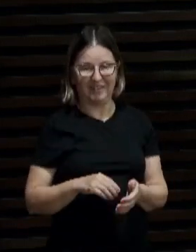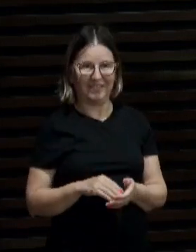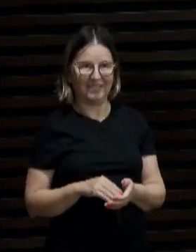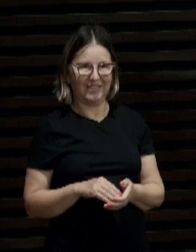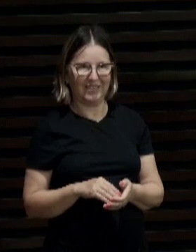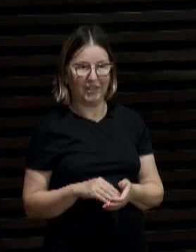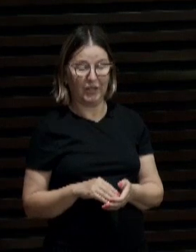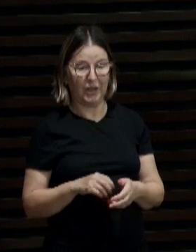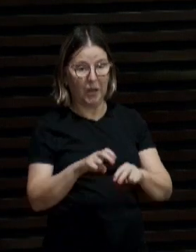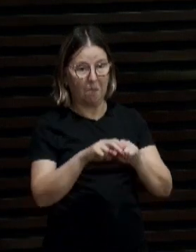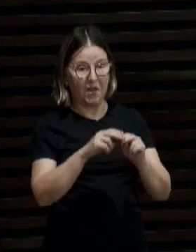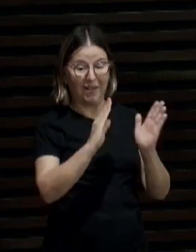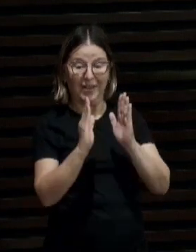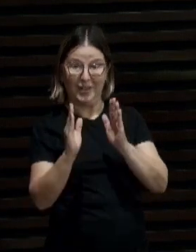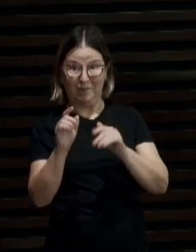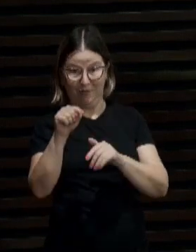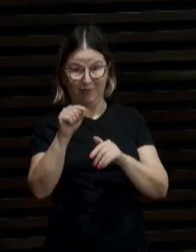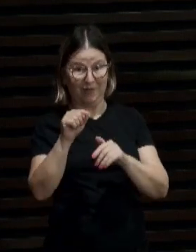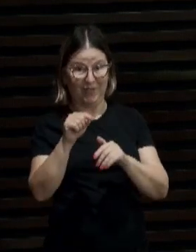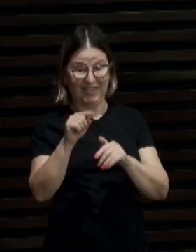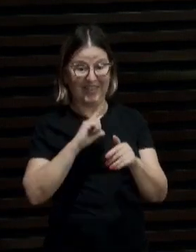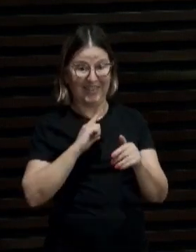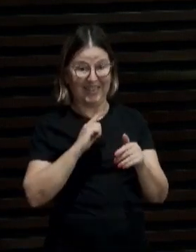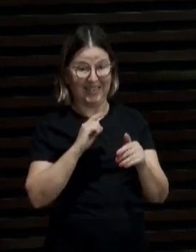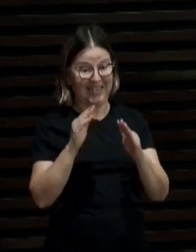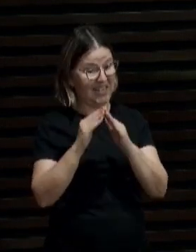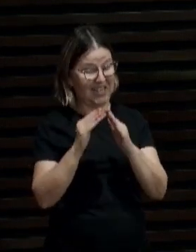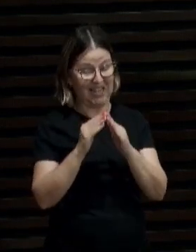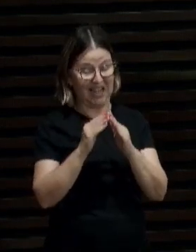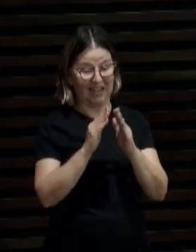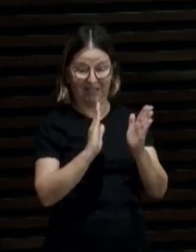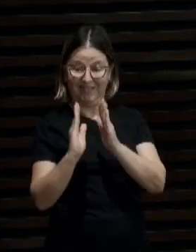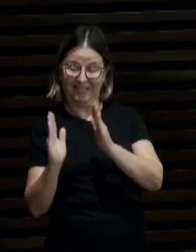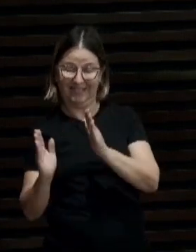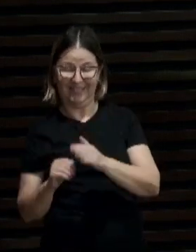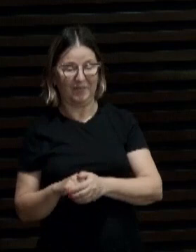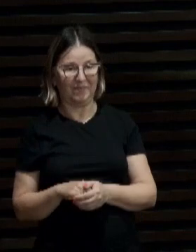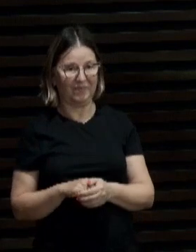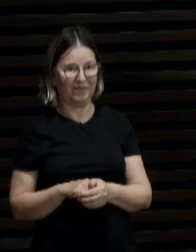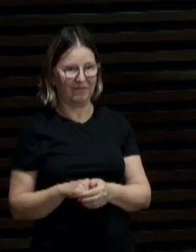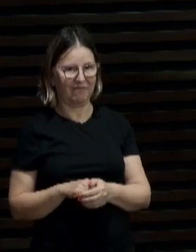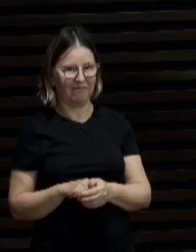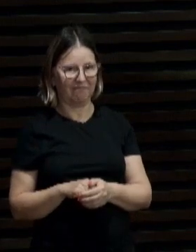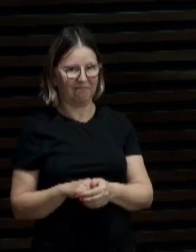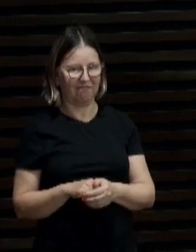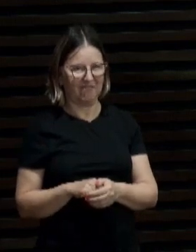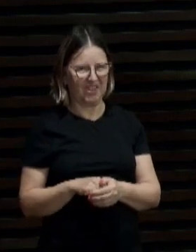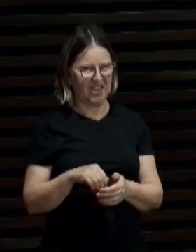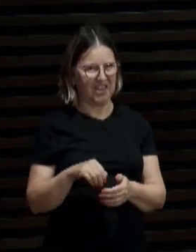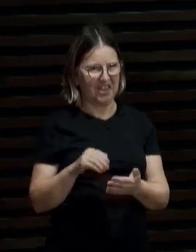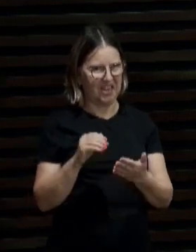sua biblioteca, né? Metade você nem leu, né? A minha biblioteca, mais da metade eu nem li ainda. Está lá na